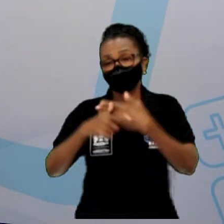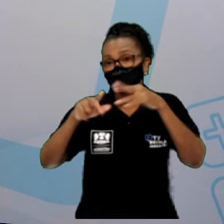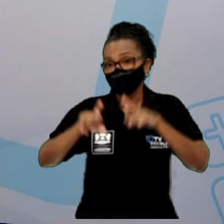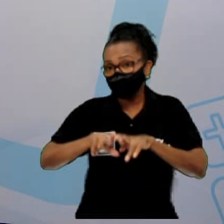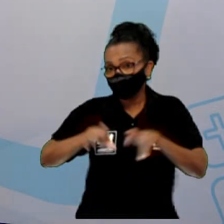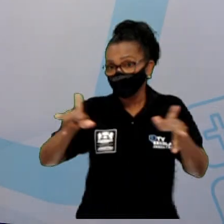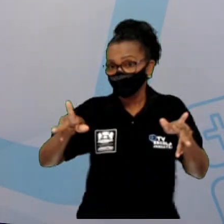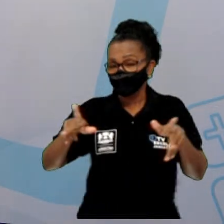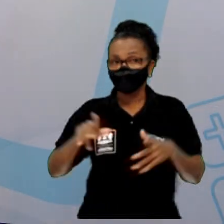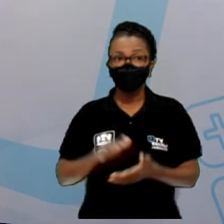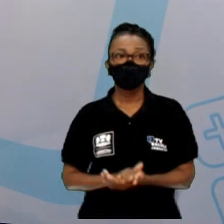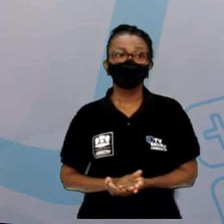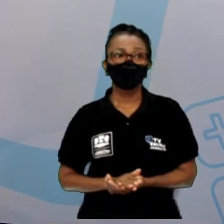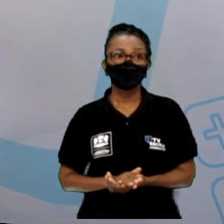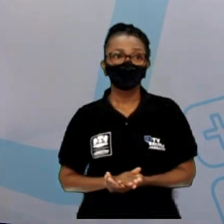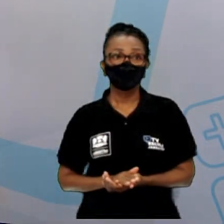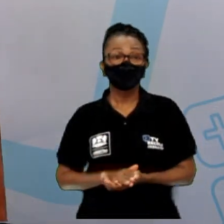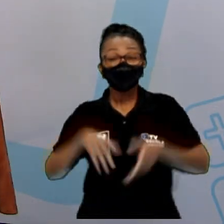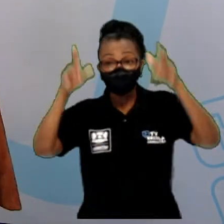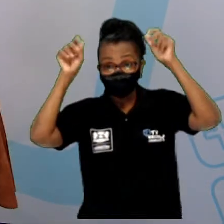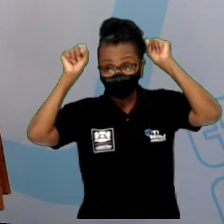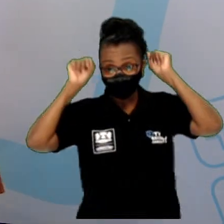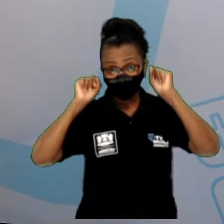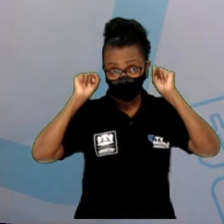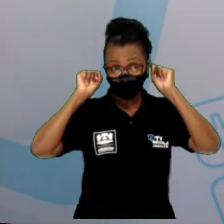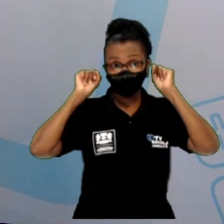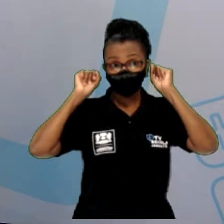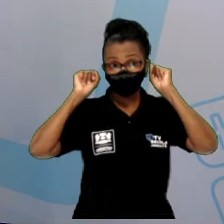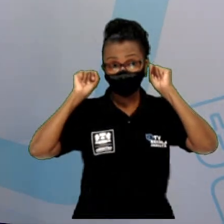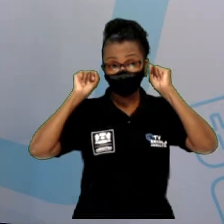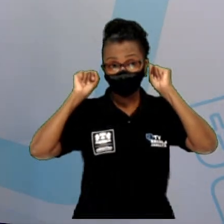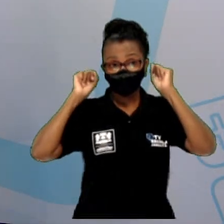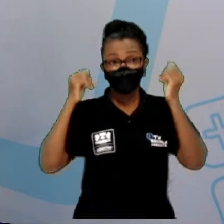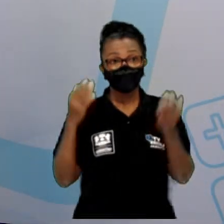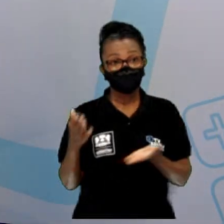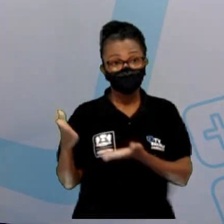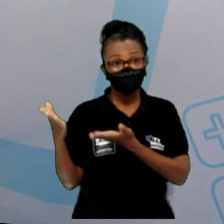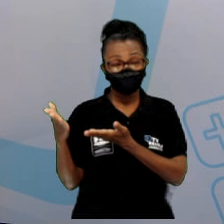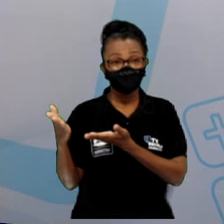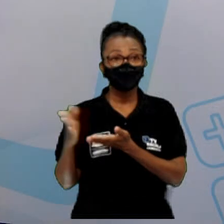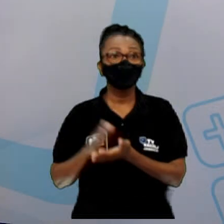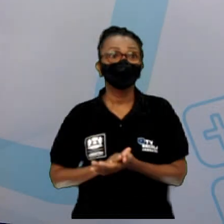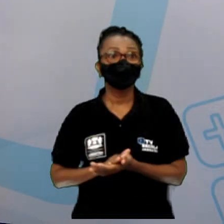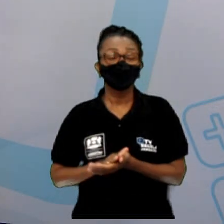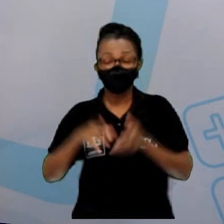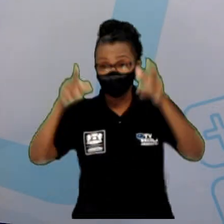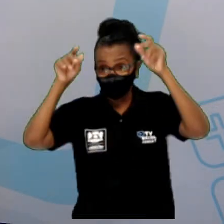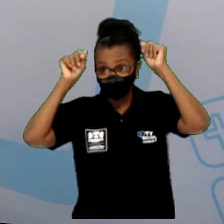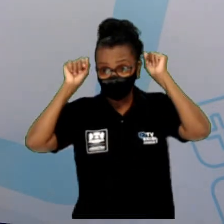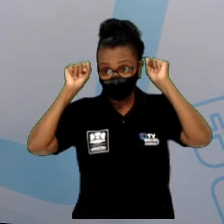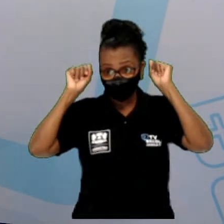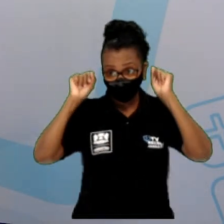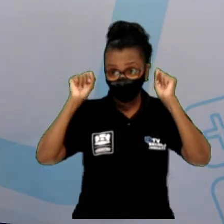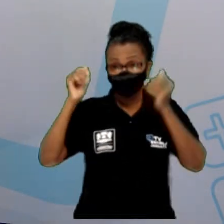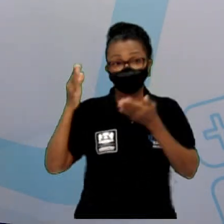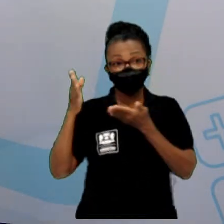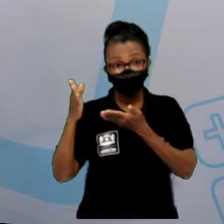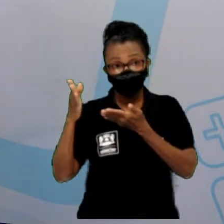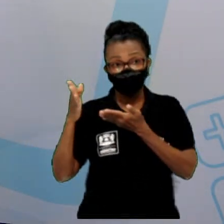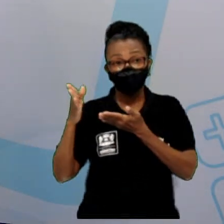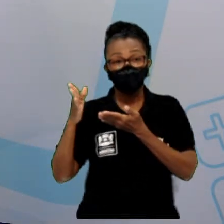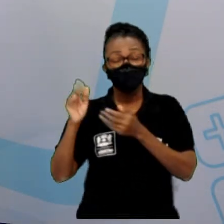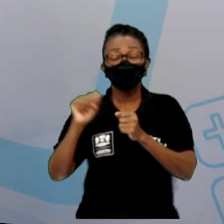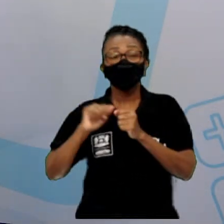diferentes. Vamos lá. Esses chapéus aqui, não é? Os chapéus, esse aqui é feito